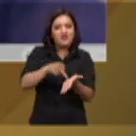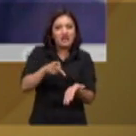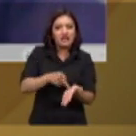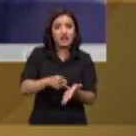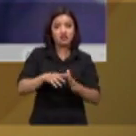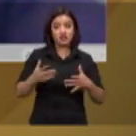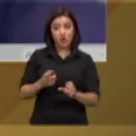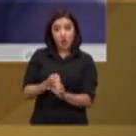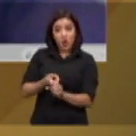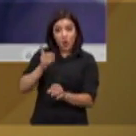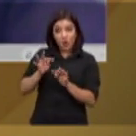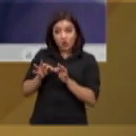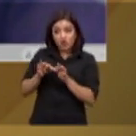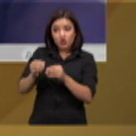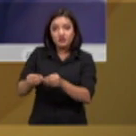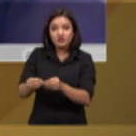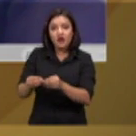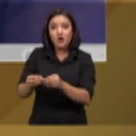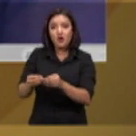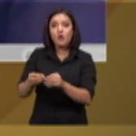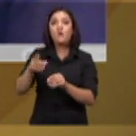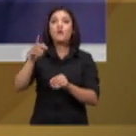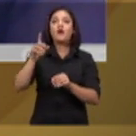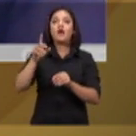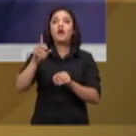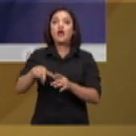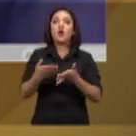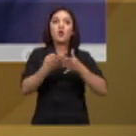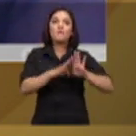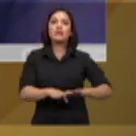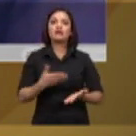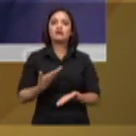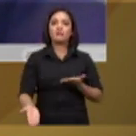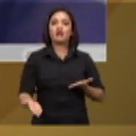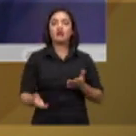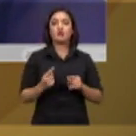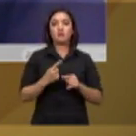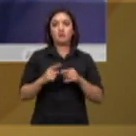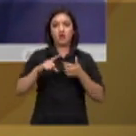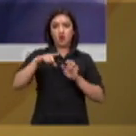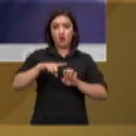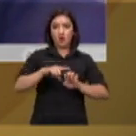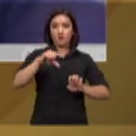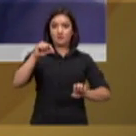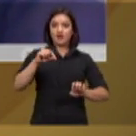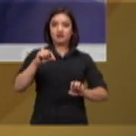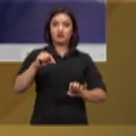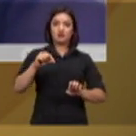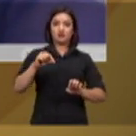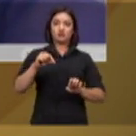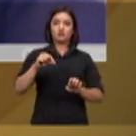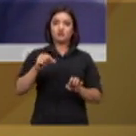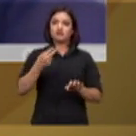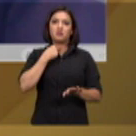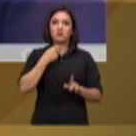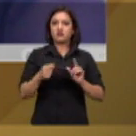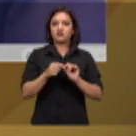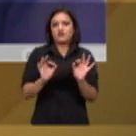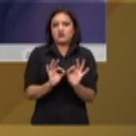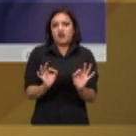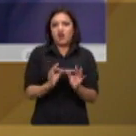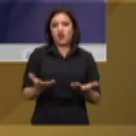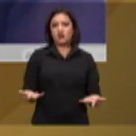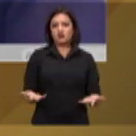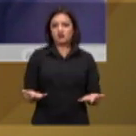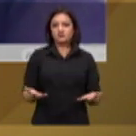lucro total compense a perda total, porque o empreendedor da loteria nada poderia fazer nesse